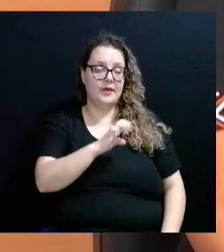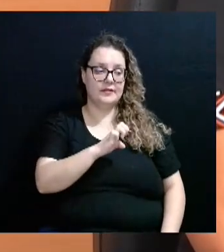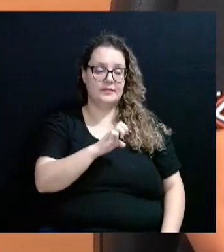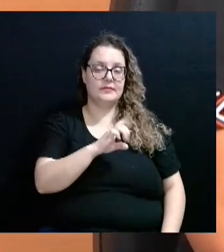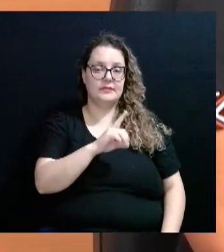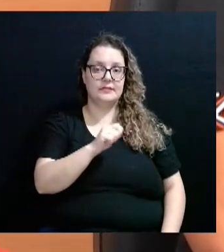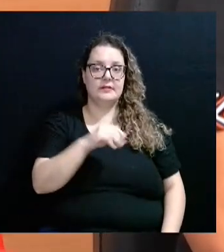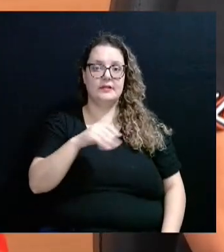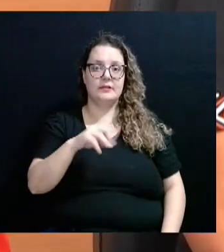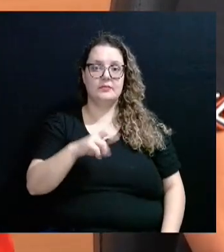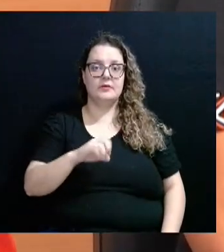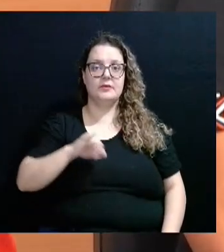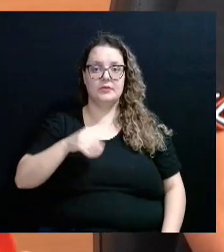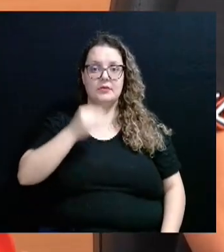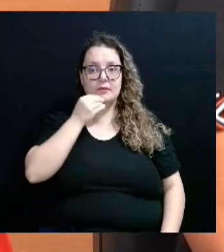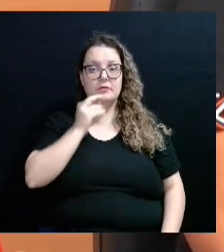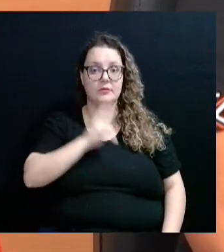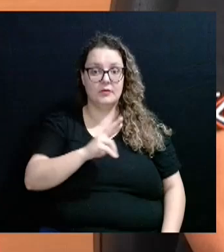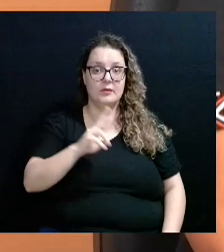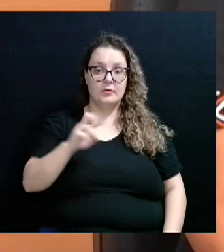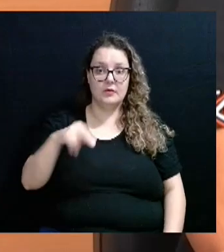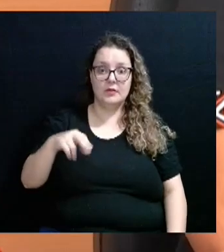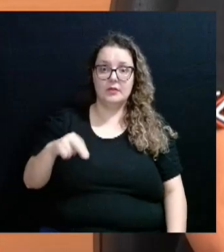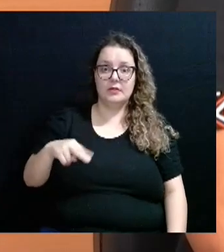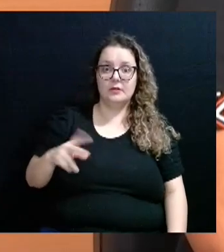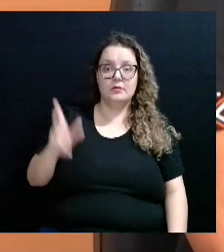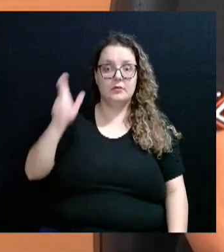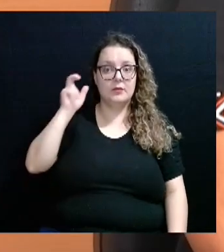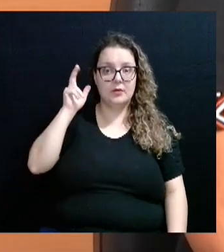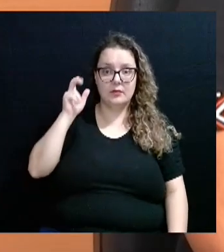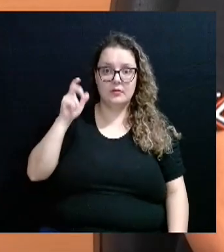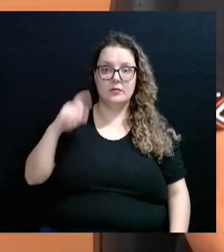né, porque eu tô lá ouvindo aquele disco do